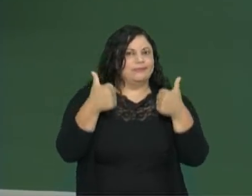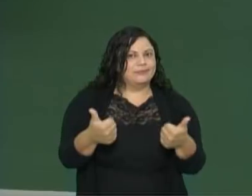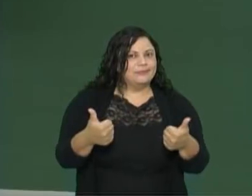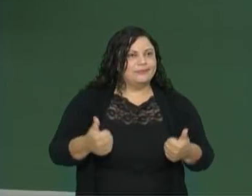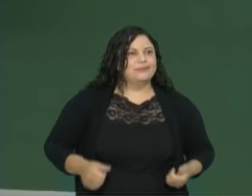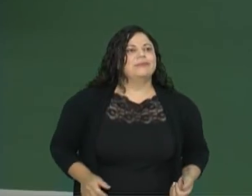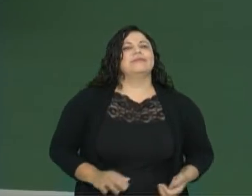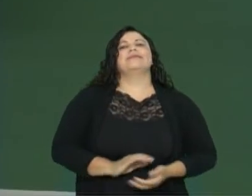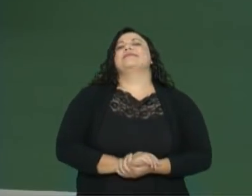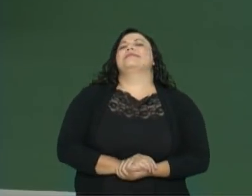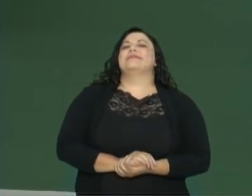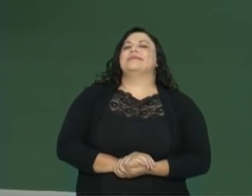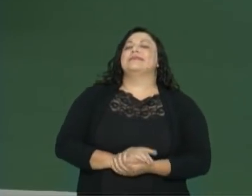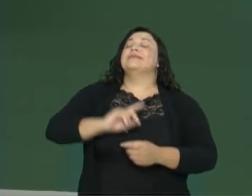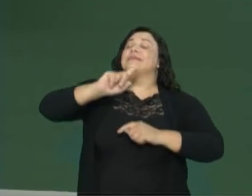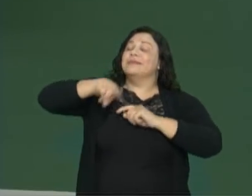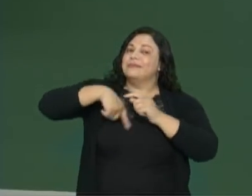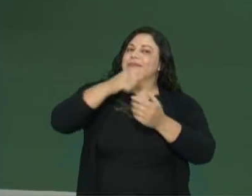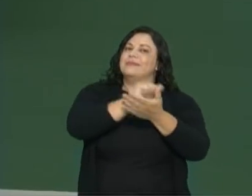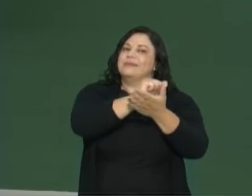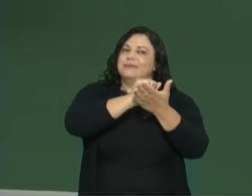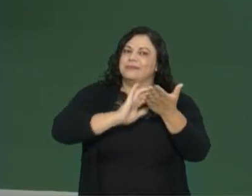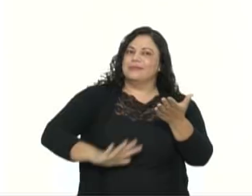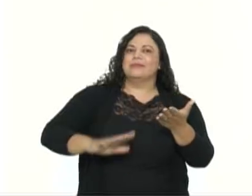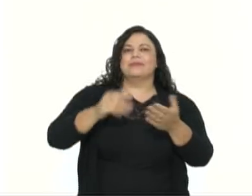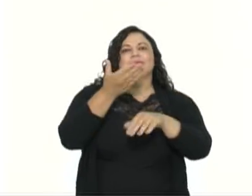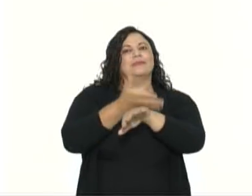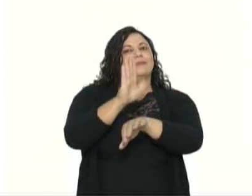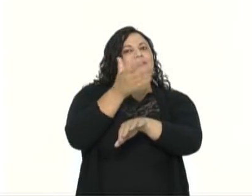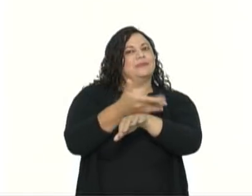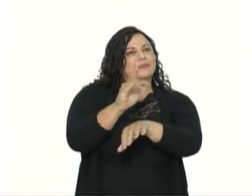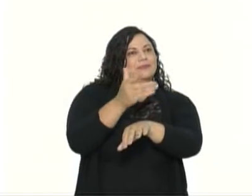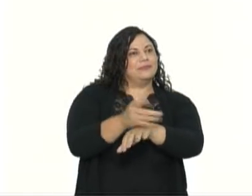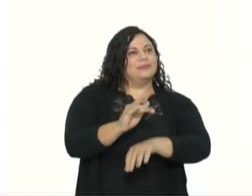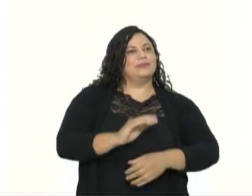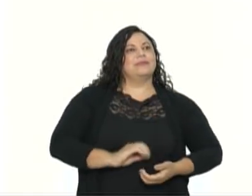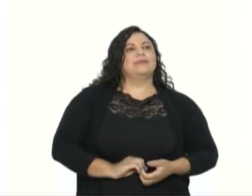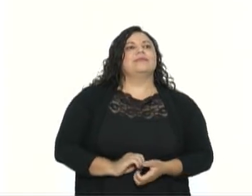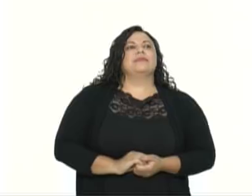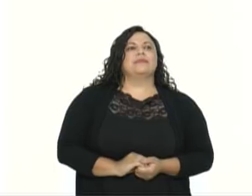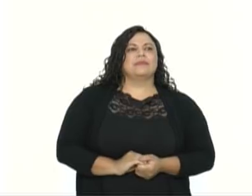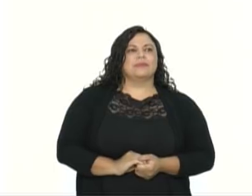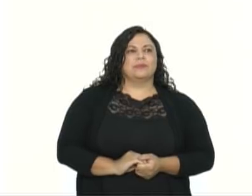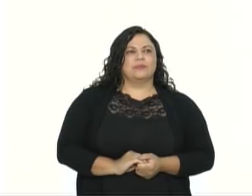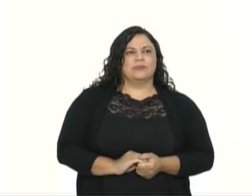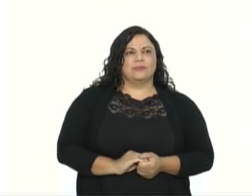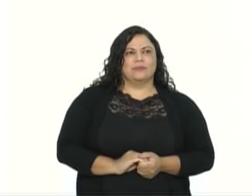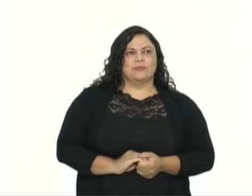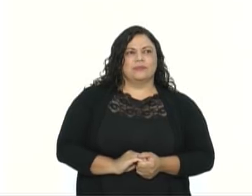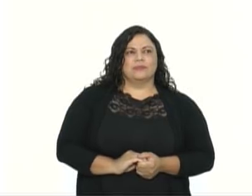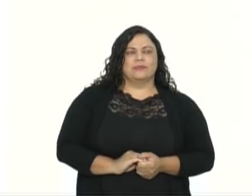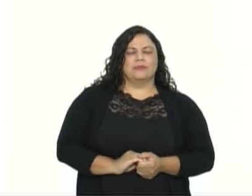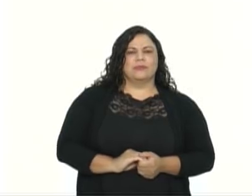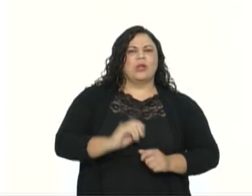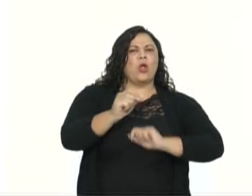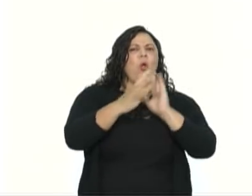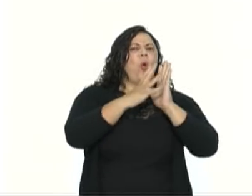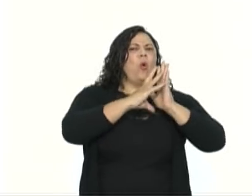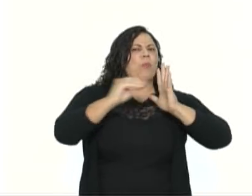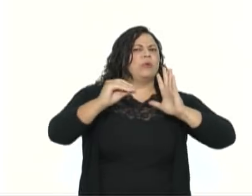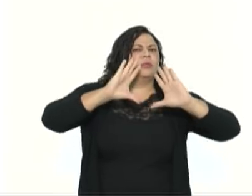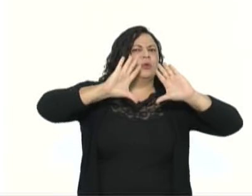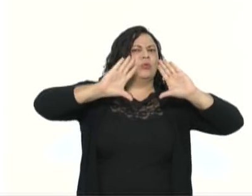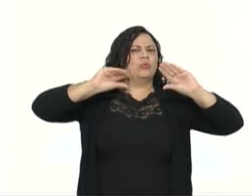próximo. Mais um para vocês treinarem. No modelo da nuvem eletrônica para ligação metálica, que é aquela